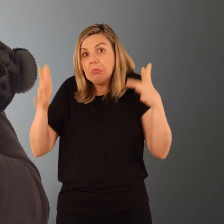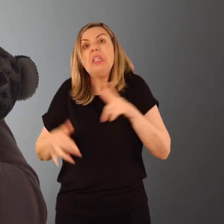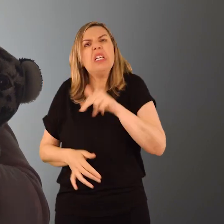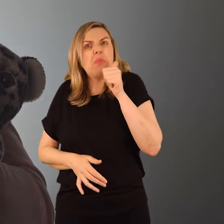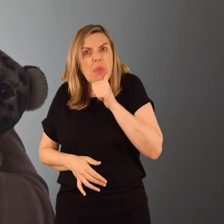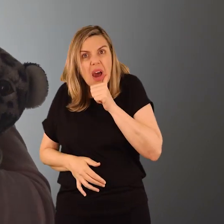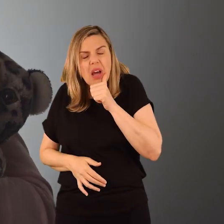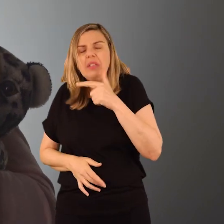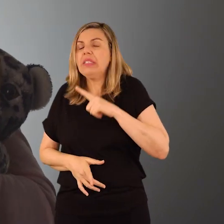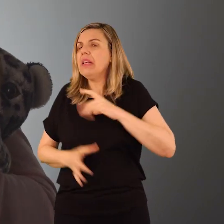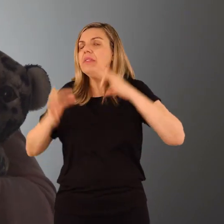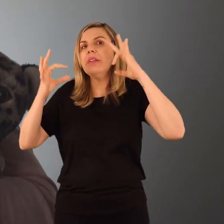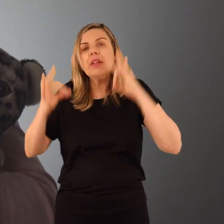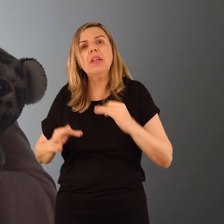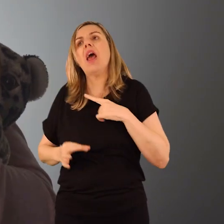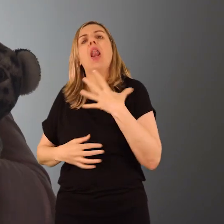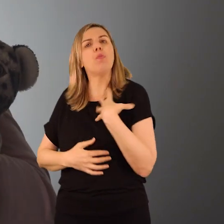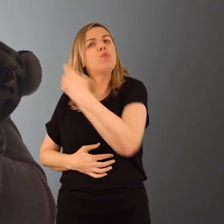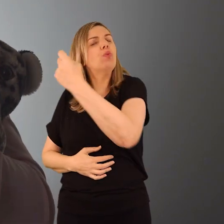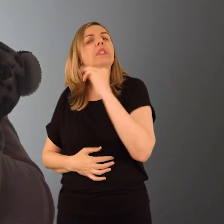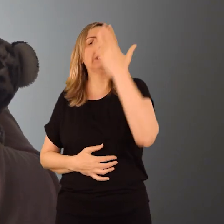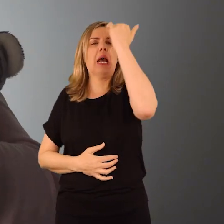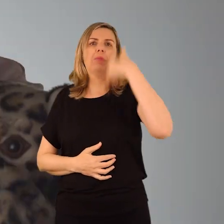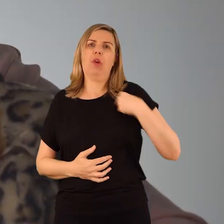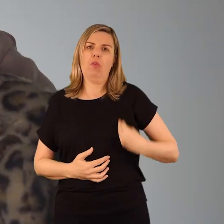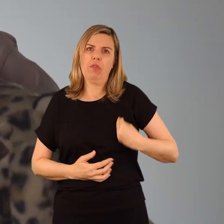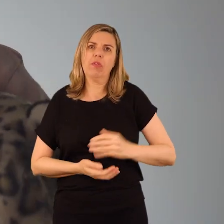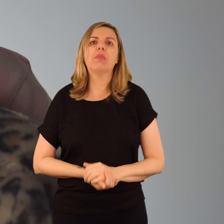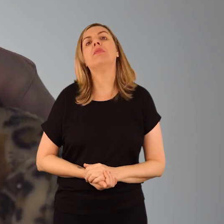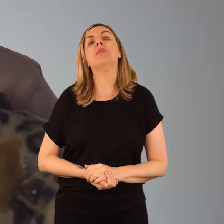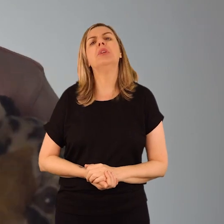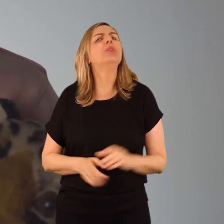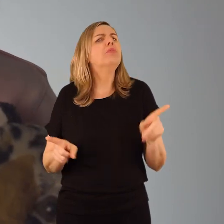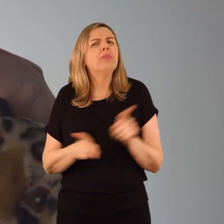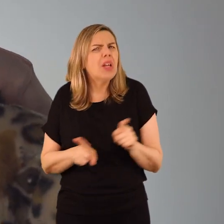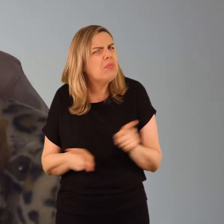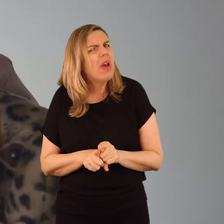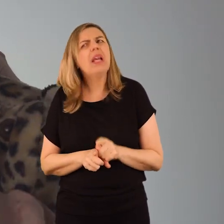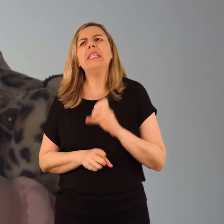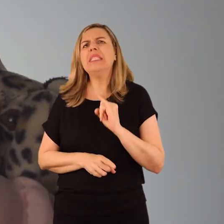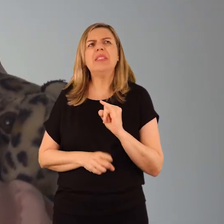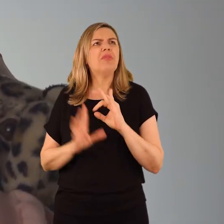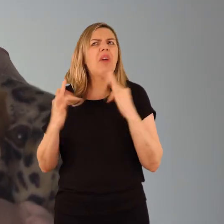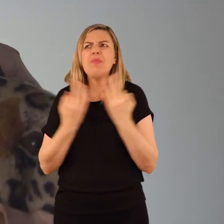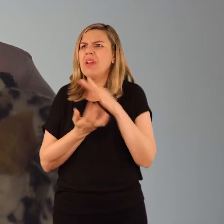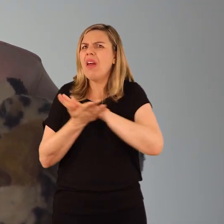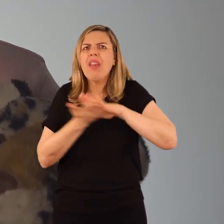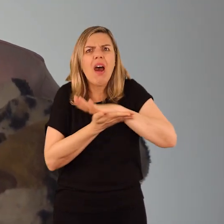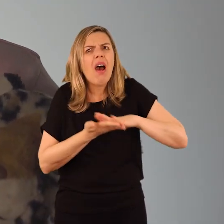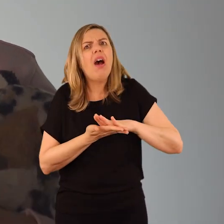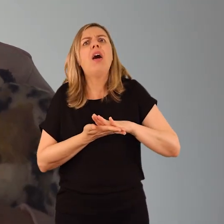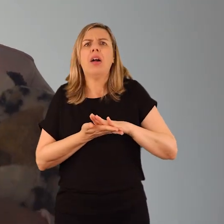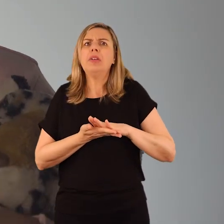tenho certeza que vem, se souber que eu tô viva. Tenho certeza que ela vem. E mesmo que não tenha família,